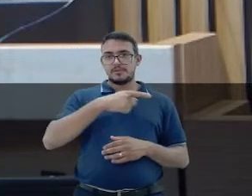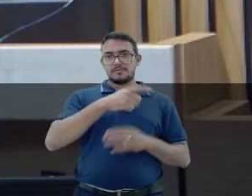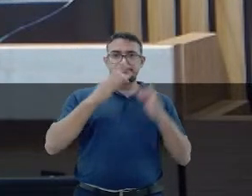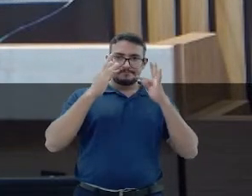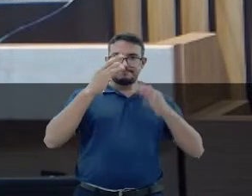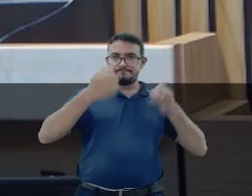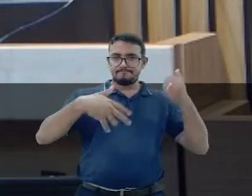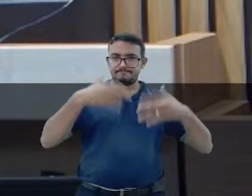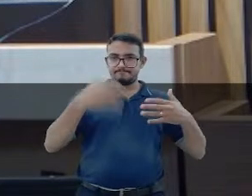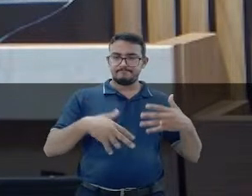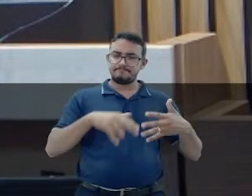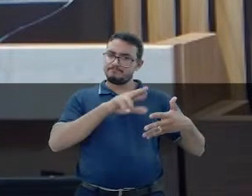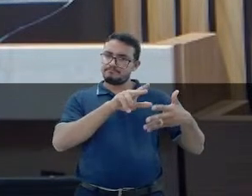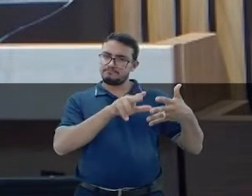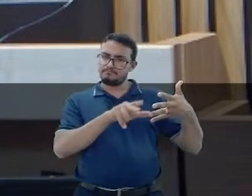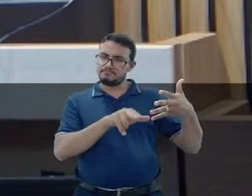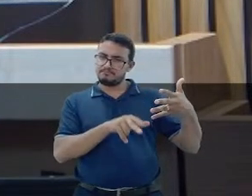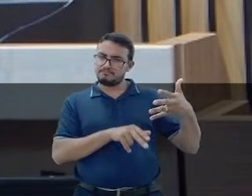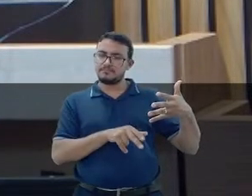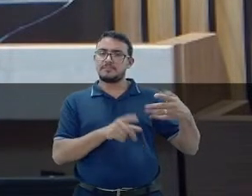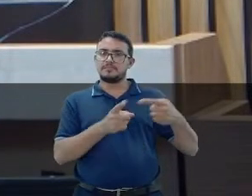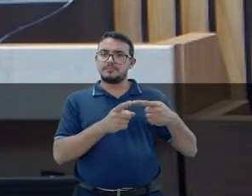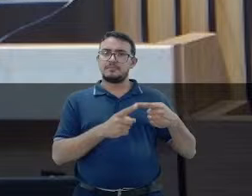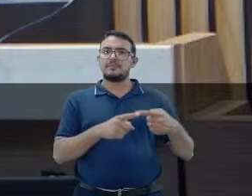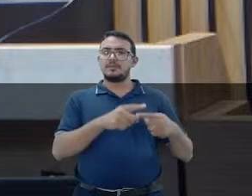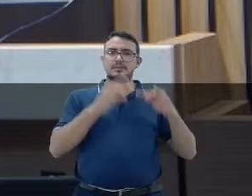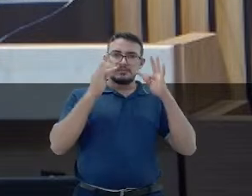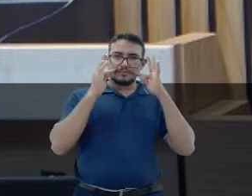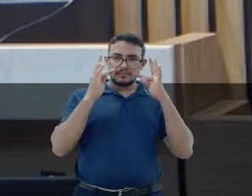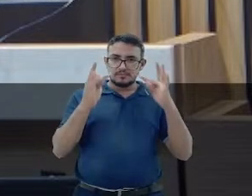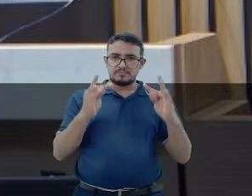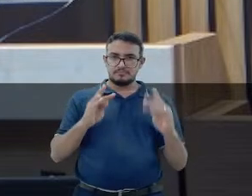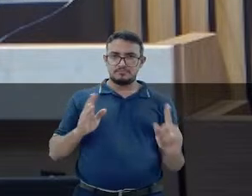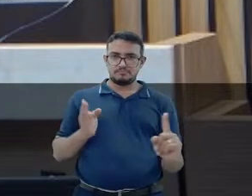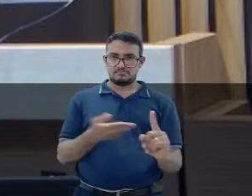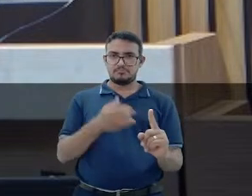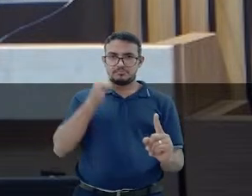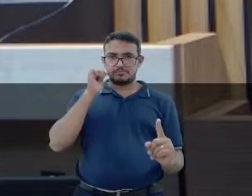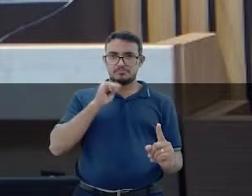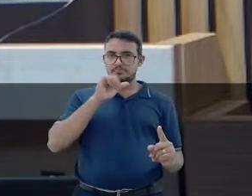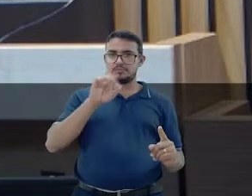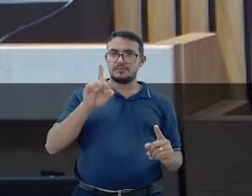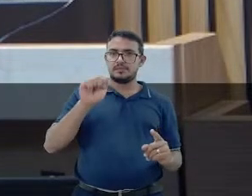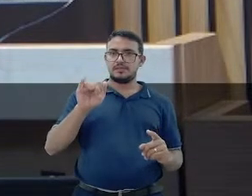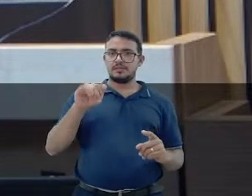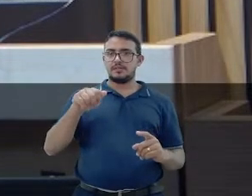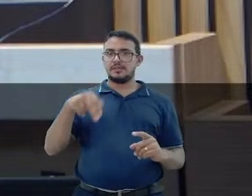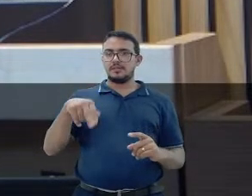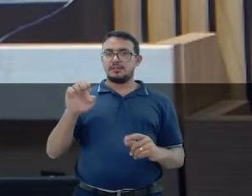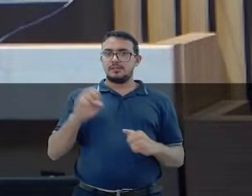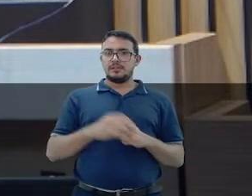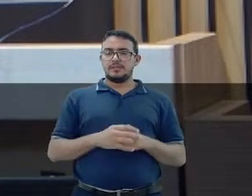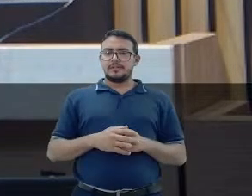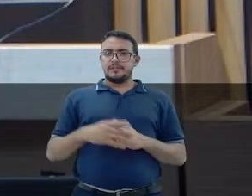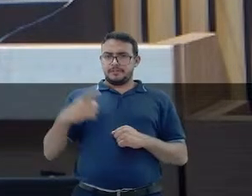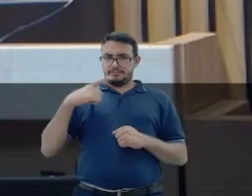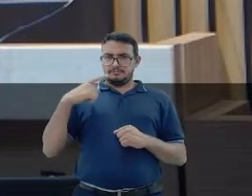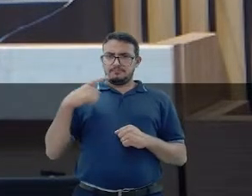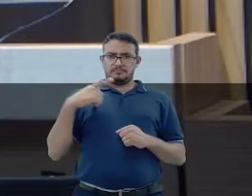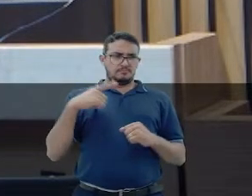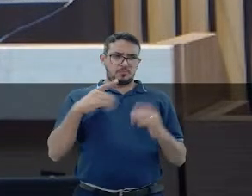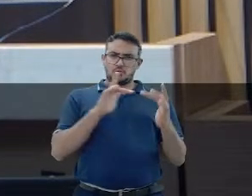O fato de a testemunha indicada pela ré, Daiane, não ter contato ininterrupto com